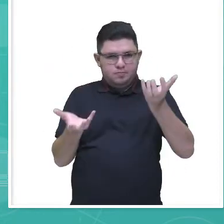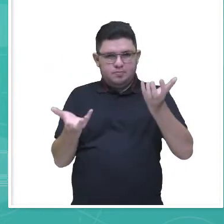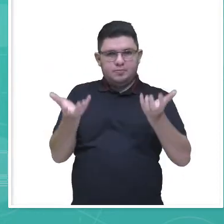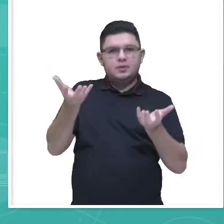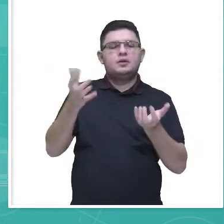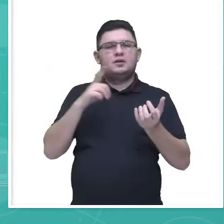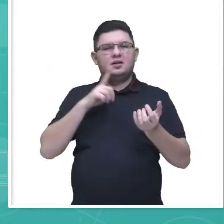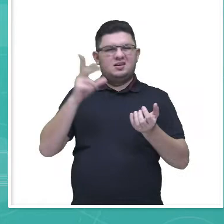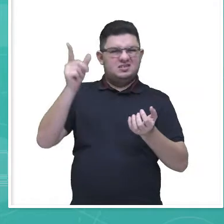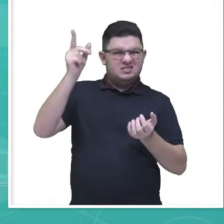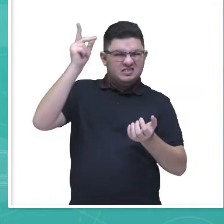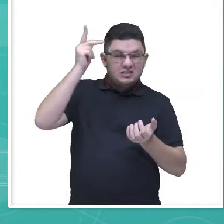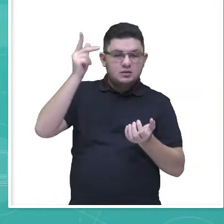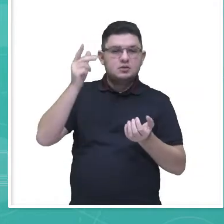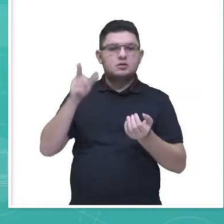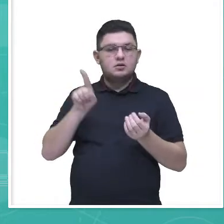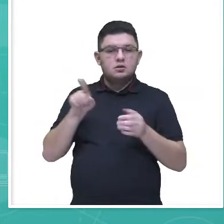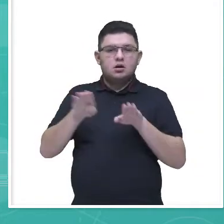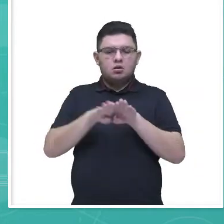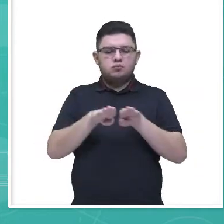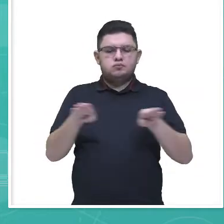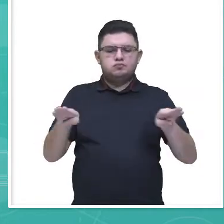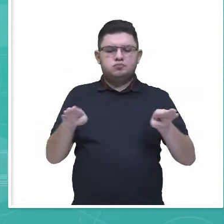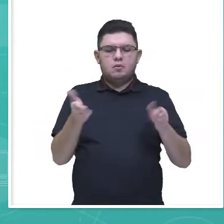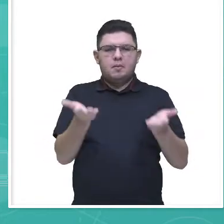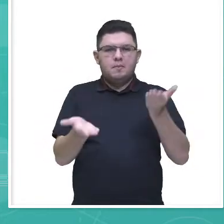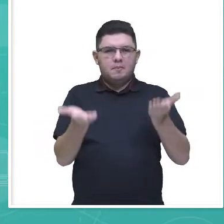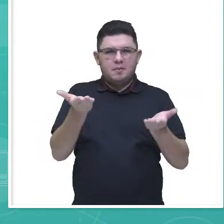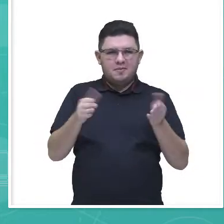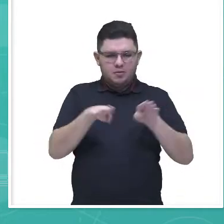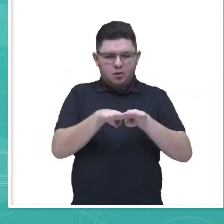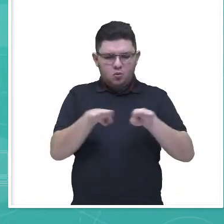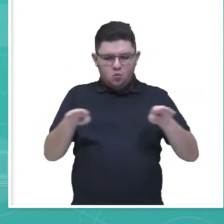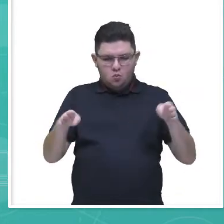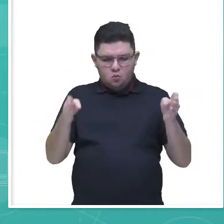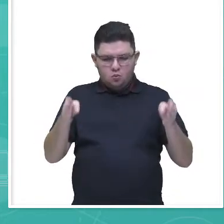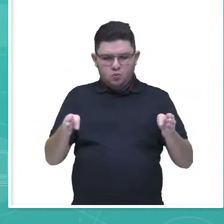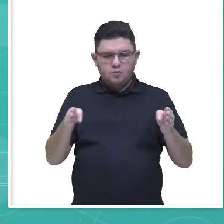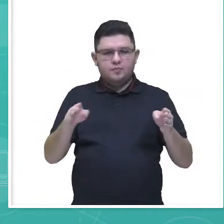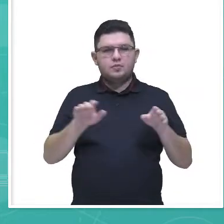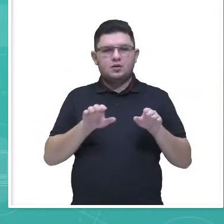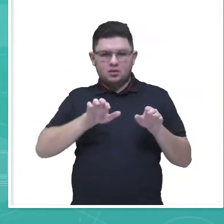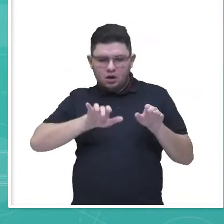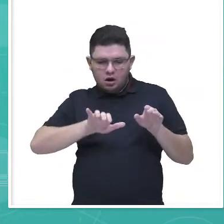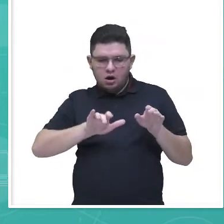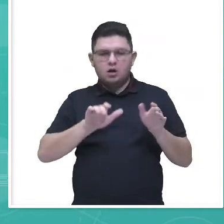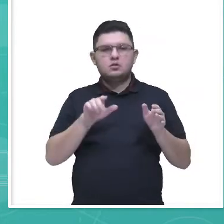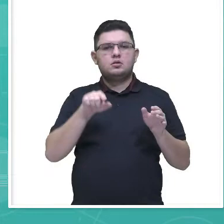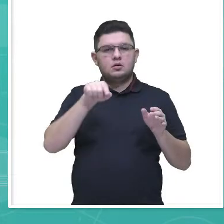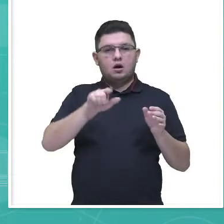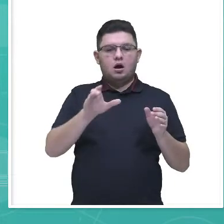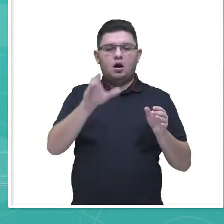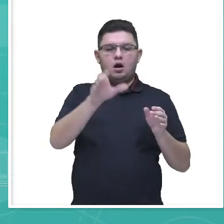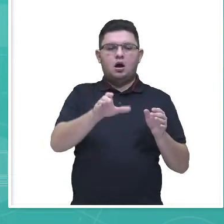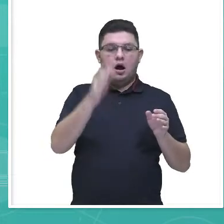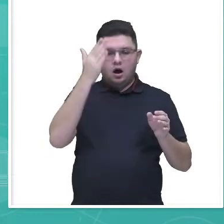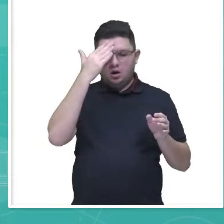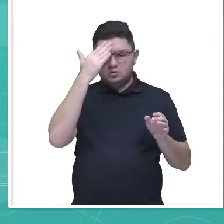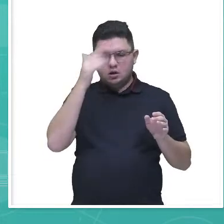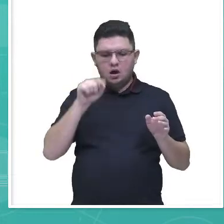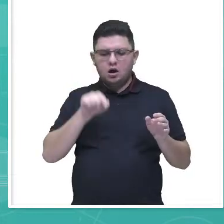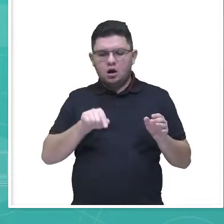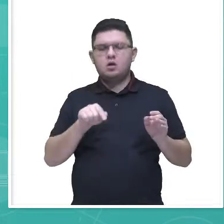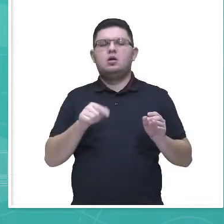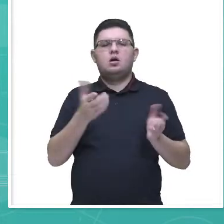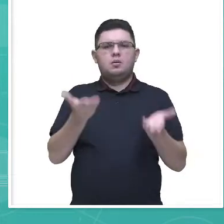muito antigo, Mas ainda tem lugares que você encontra, nem que seja só de decoração. é aquela balança que tem também aquele ponteiro grande, assim,